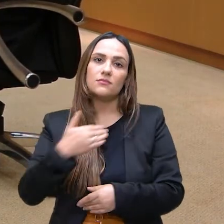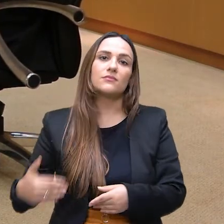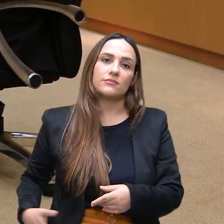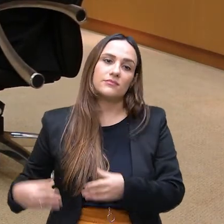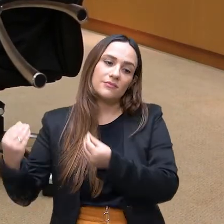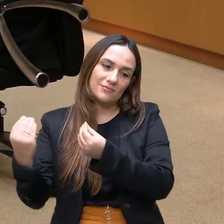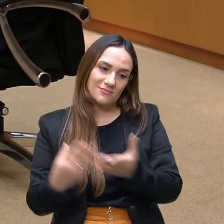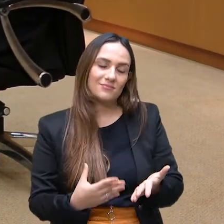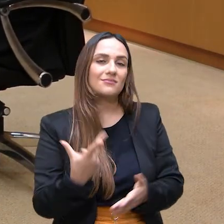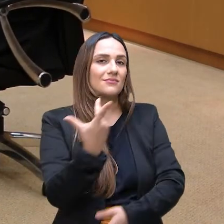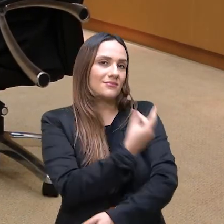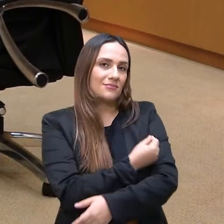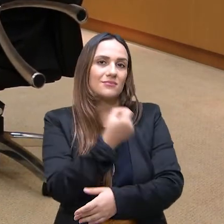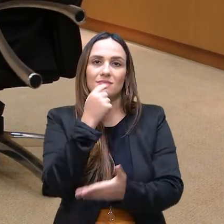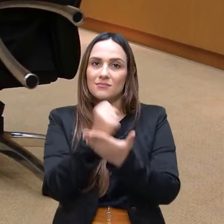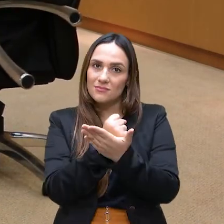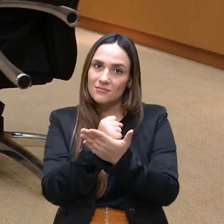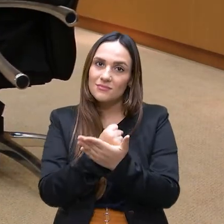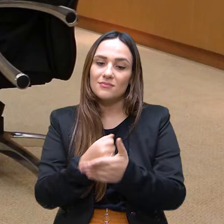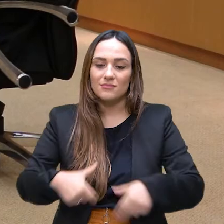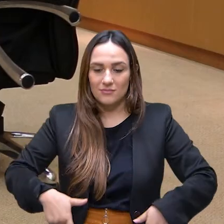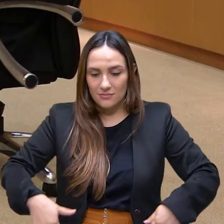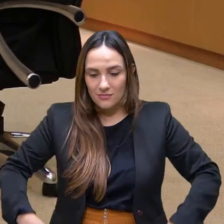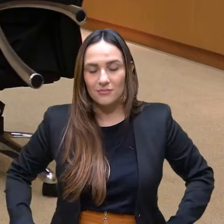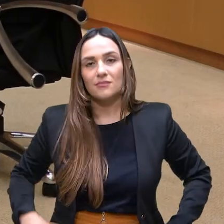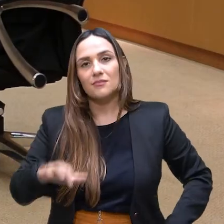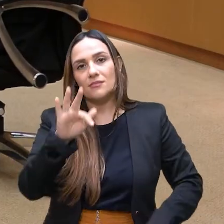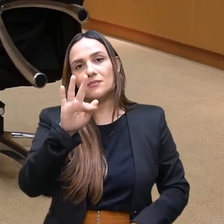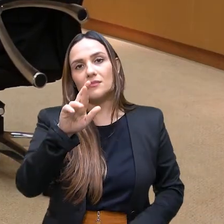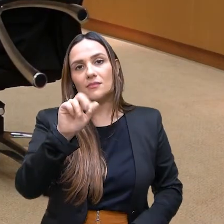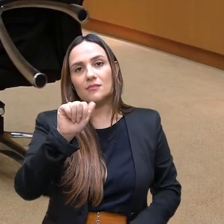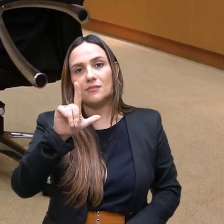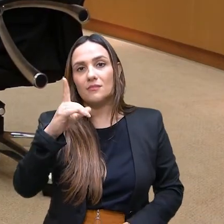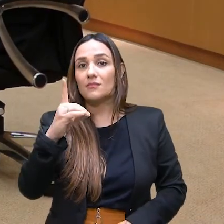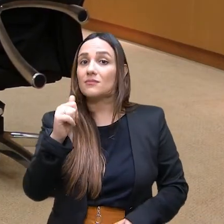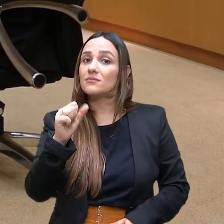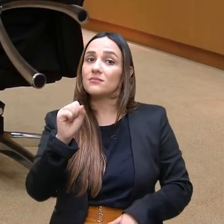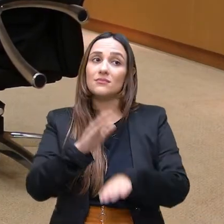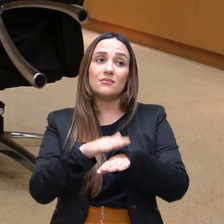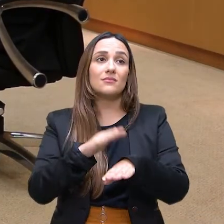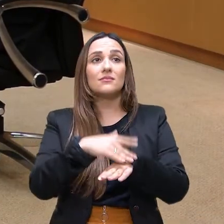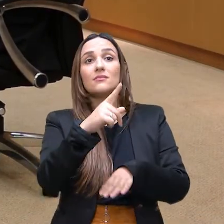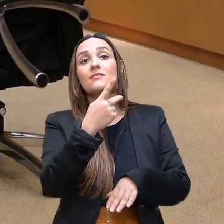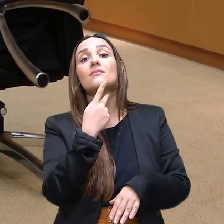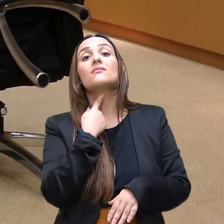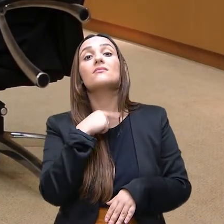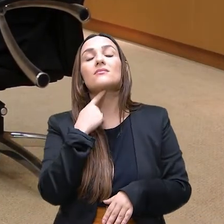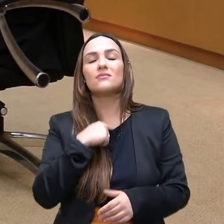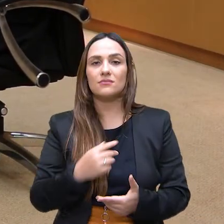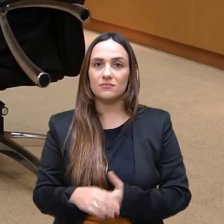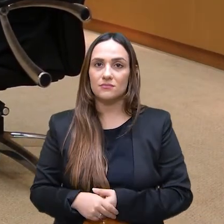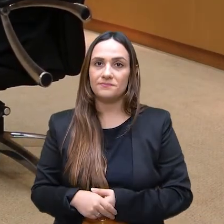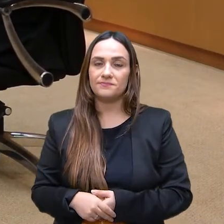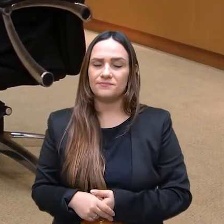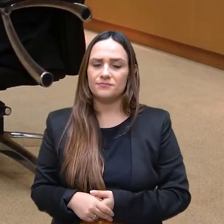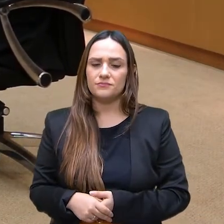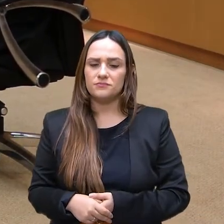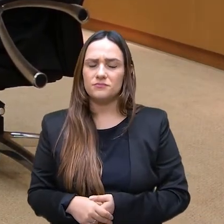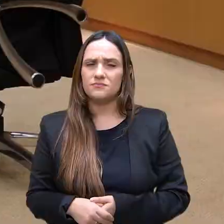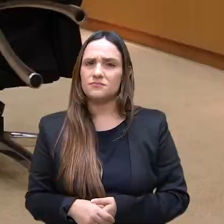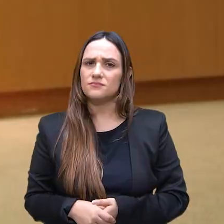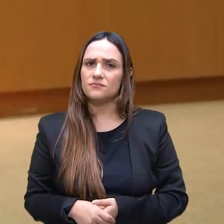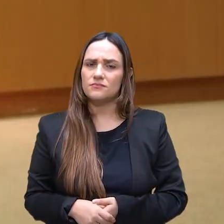passou a fornecer determinados medicamentos, fraldas geriátricas, espontaneamente. E, desembargador, o que